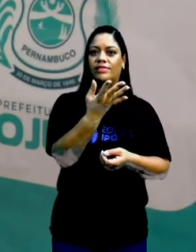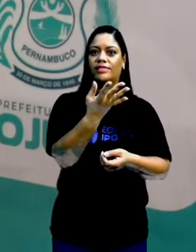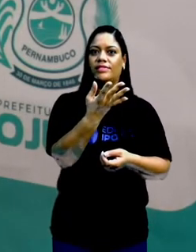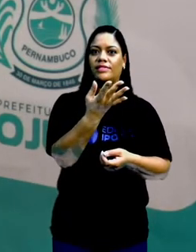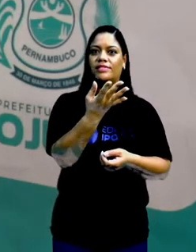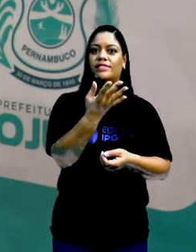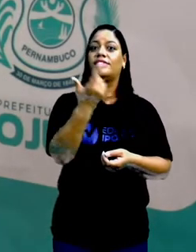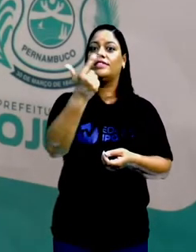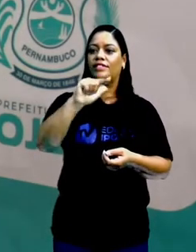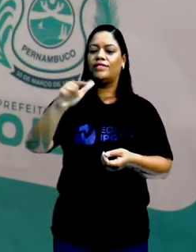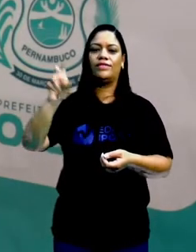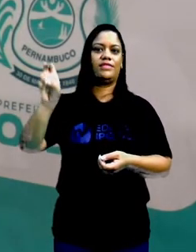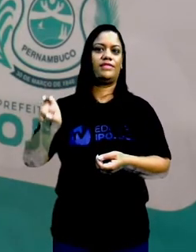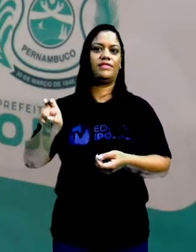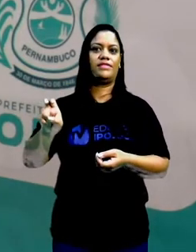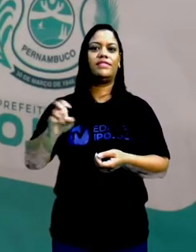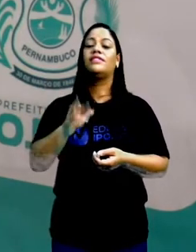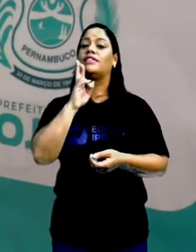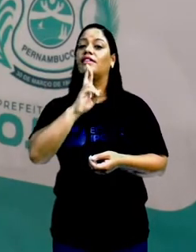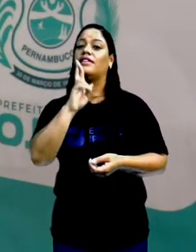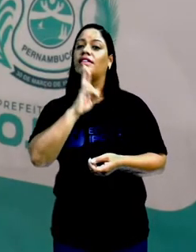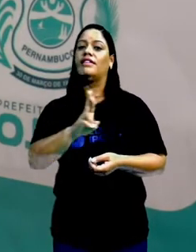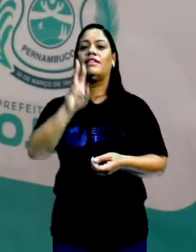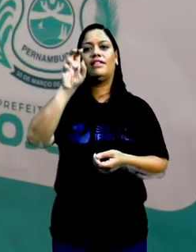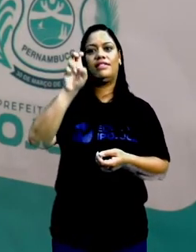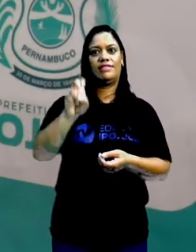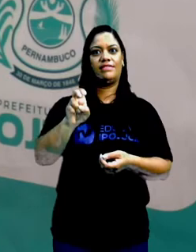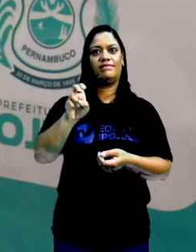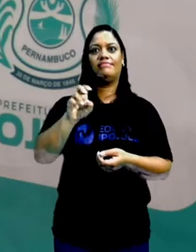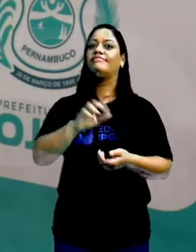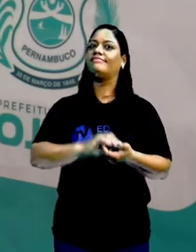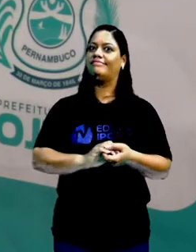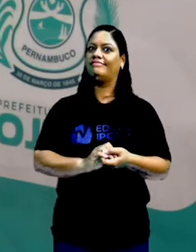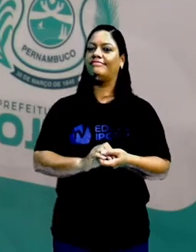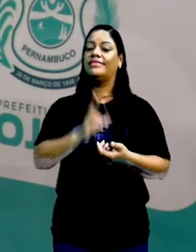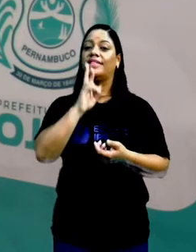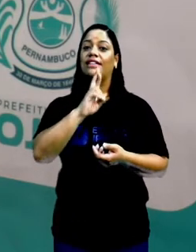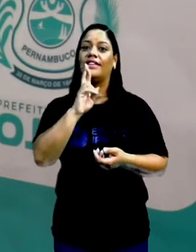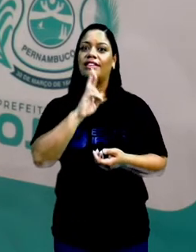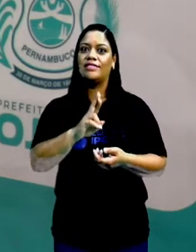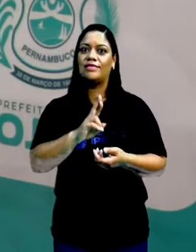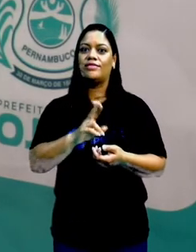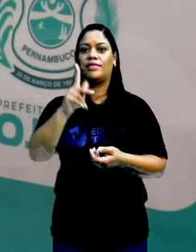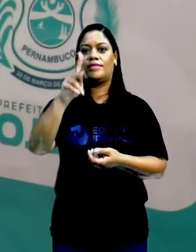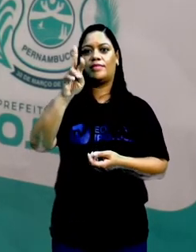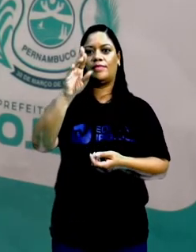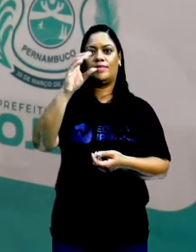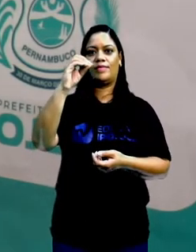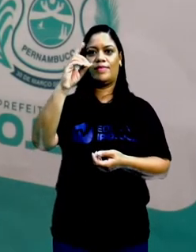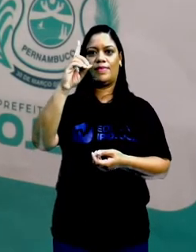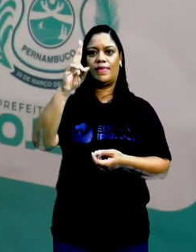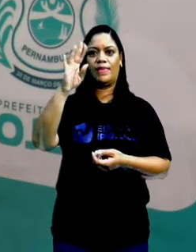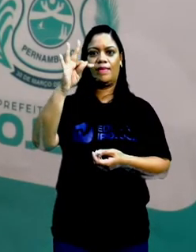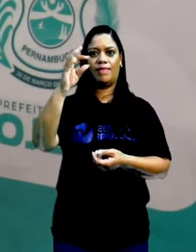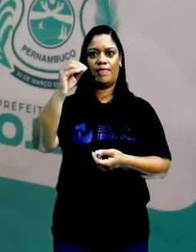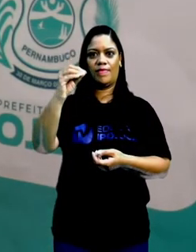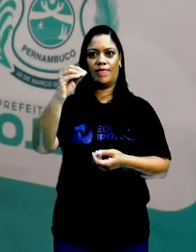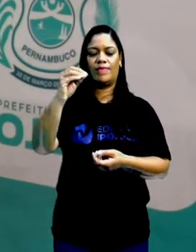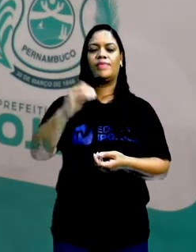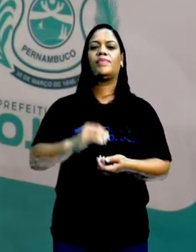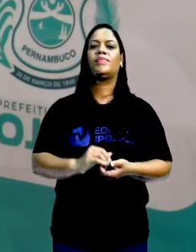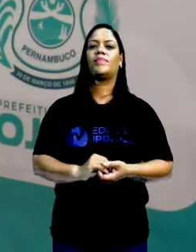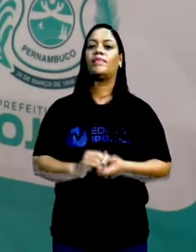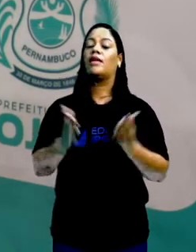e o produto. Foi fácil? Eu também achei muito fácil. Agora vamos